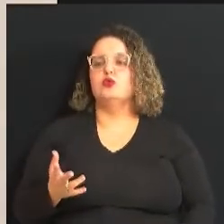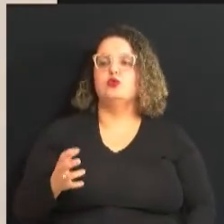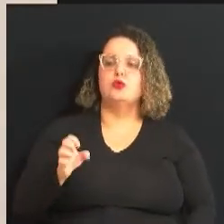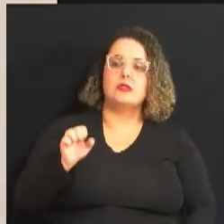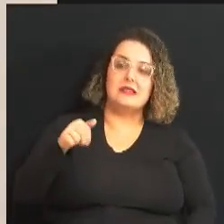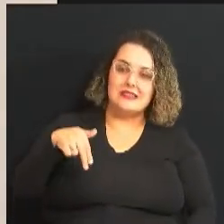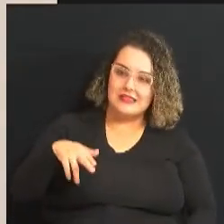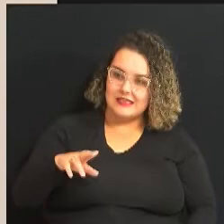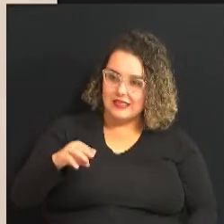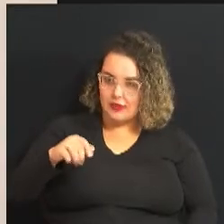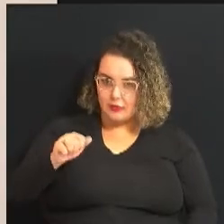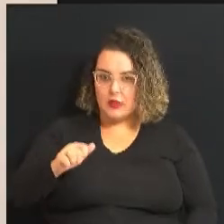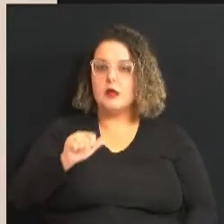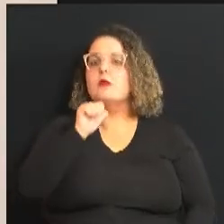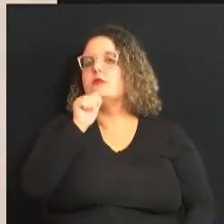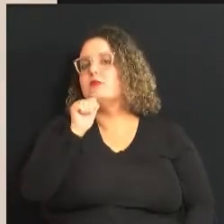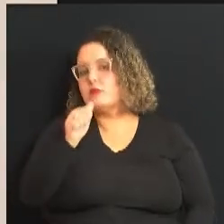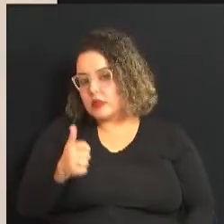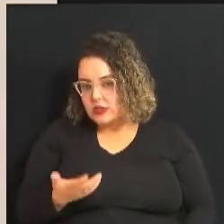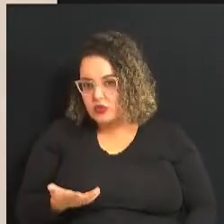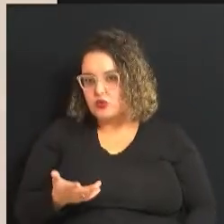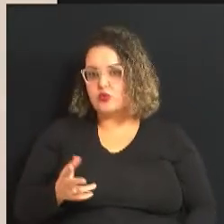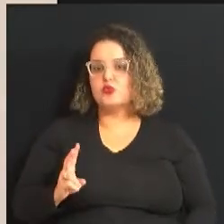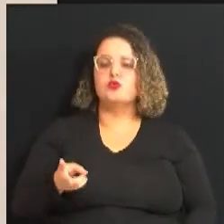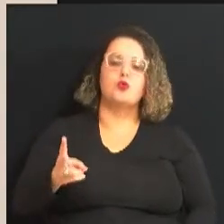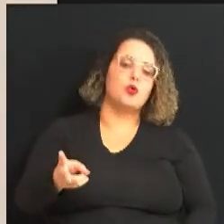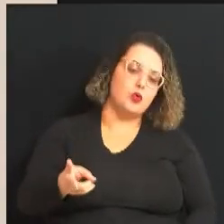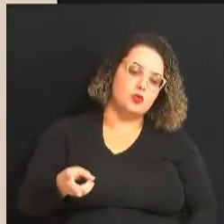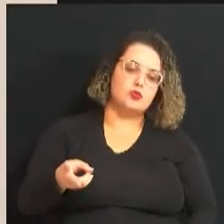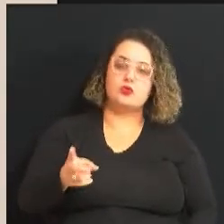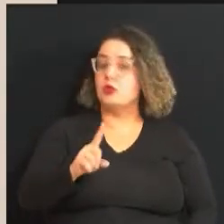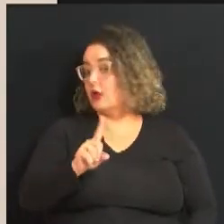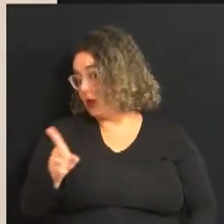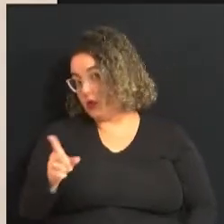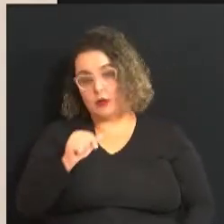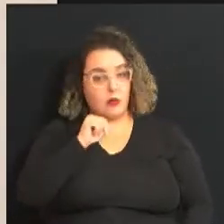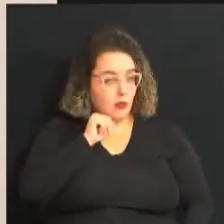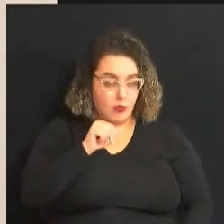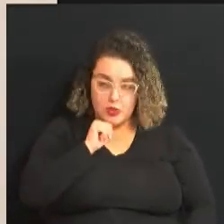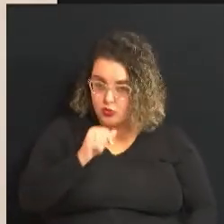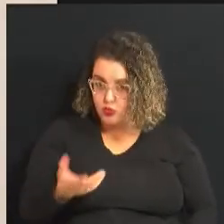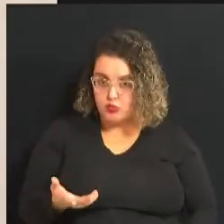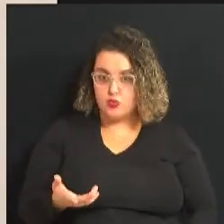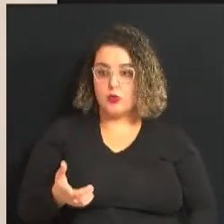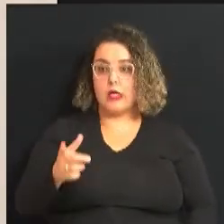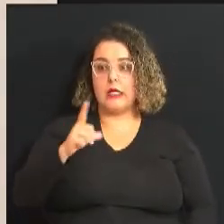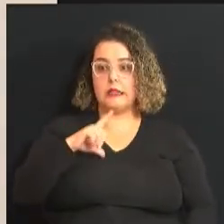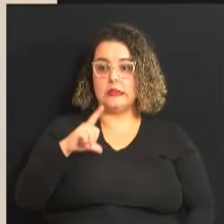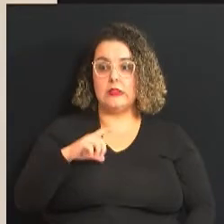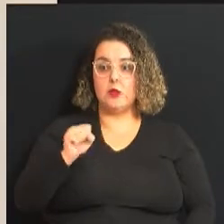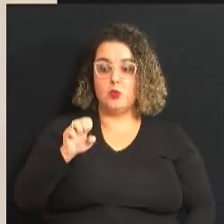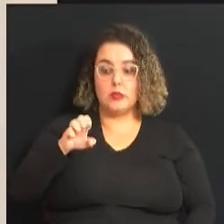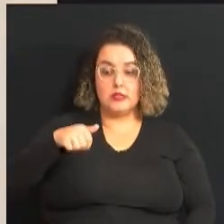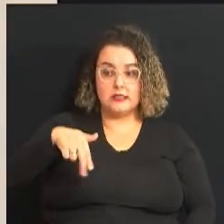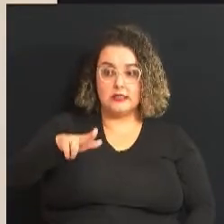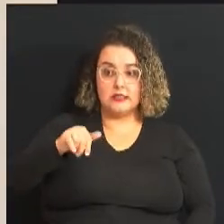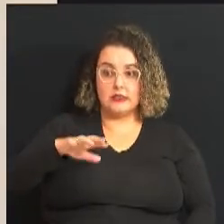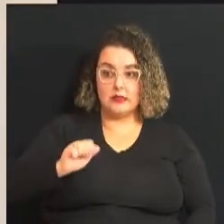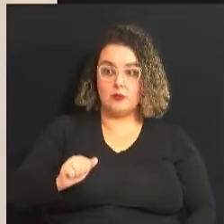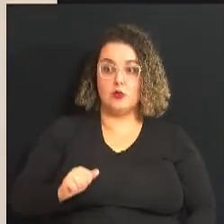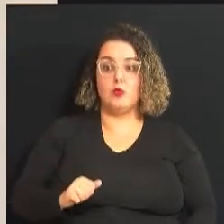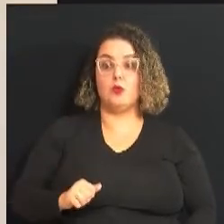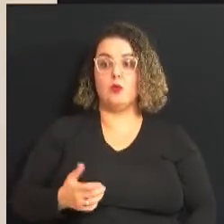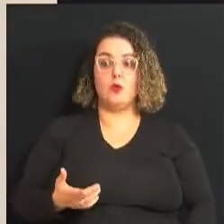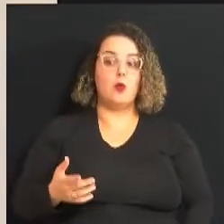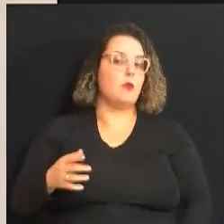e menstrua, o esquema que toma contínuo e não menstrua, existe o esquema com estrogênio e progesterona, existe o